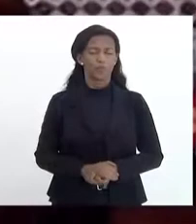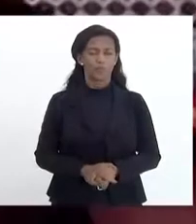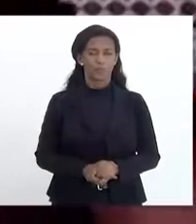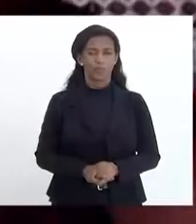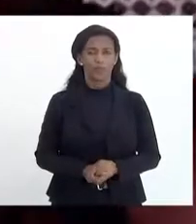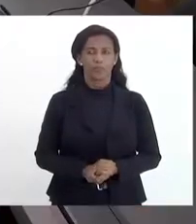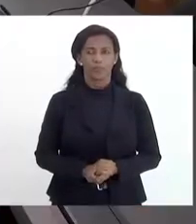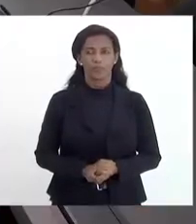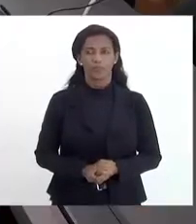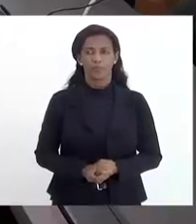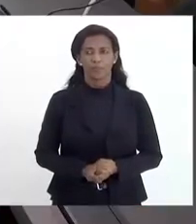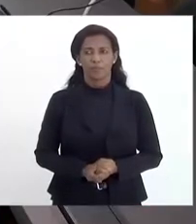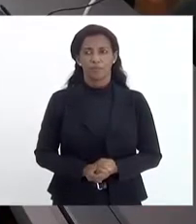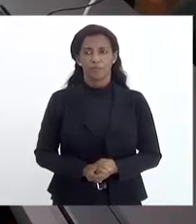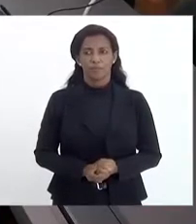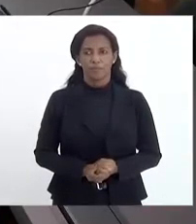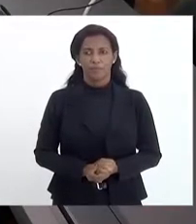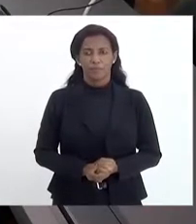setembro de 2018.